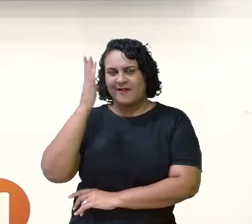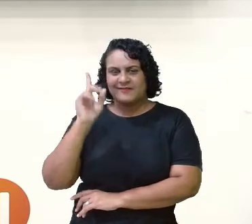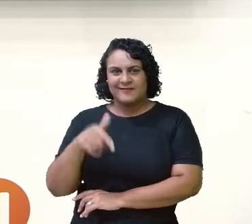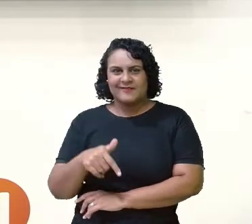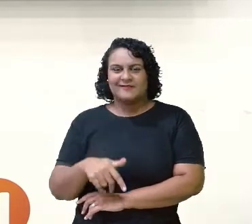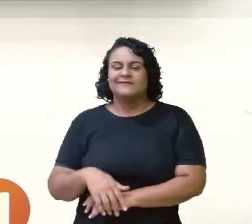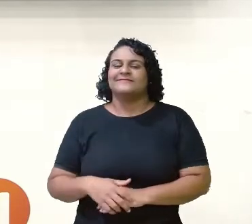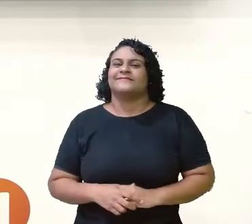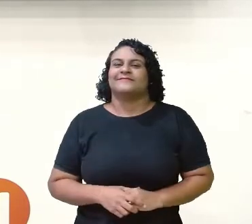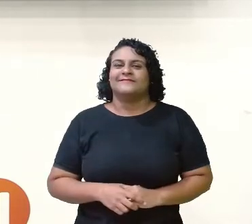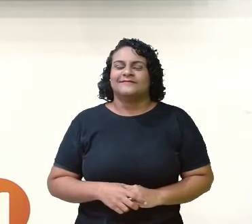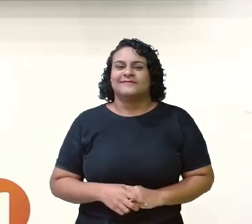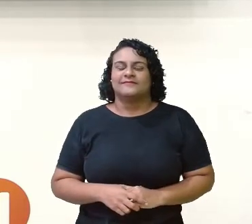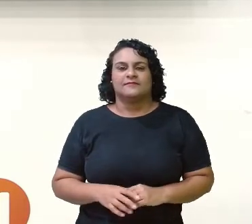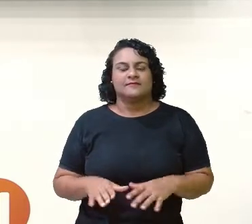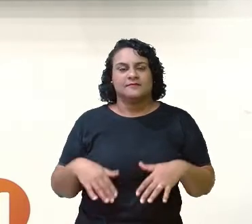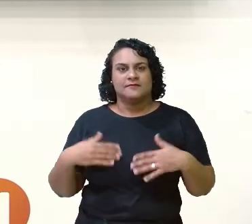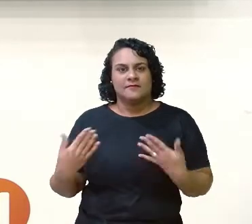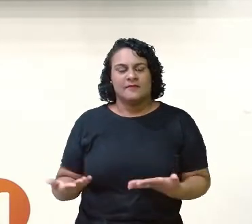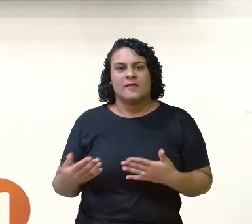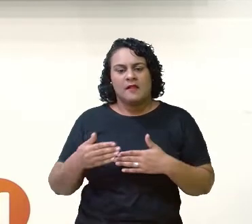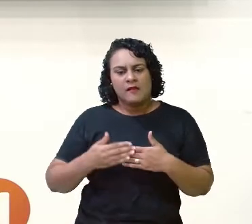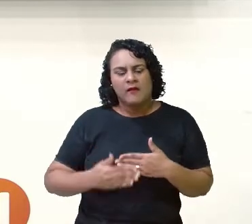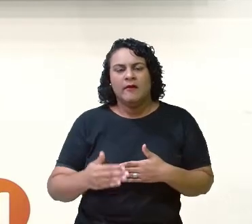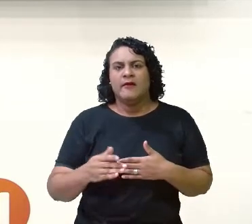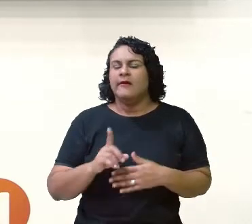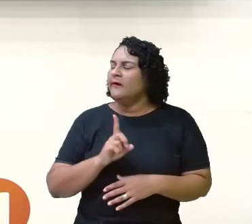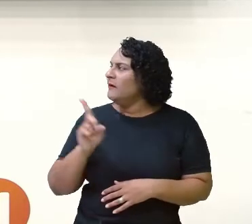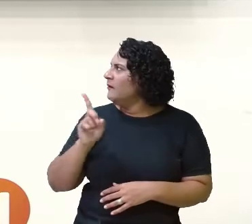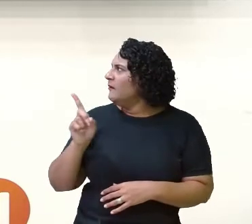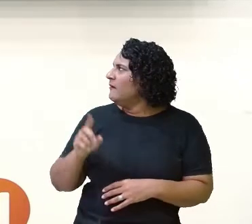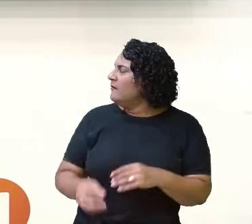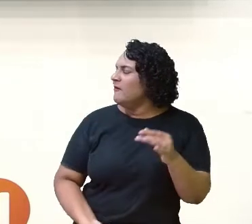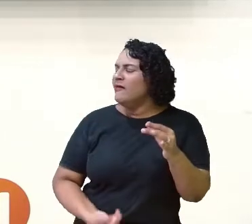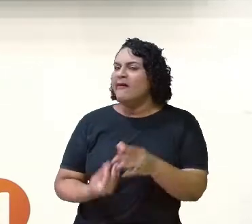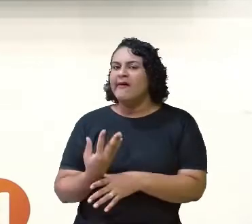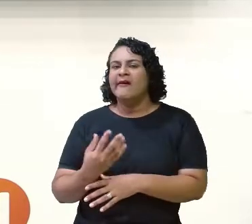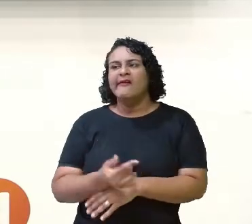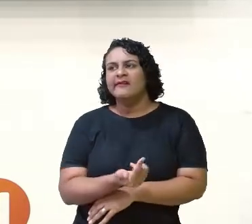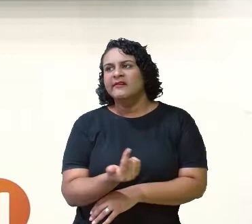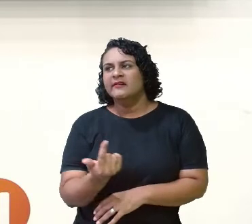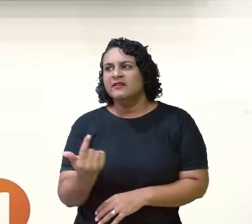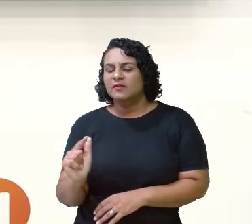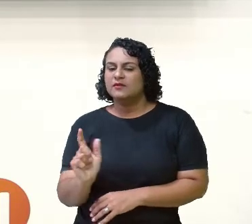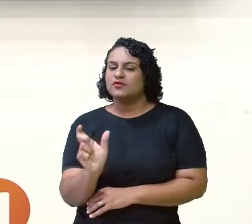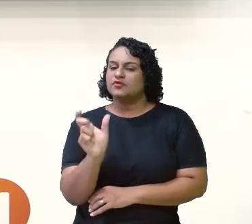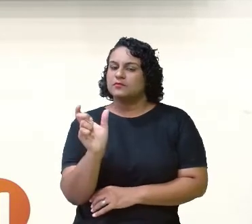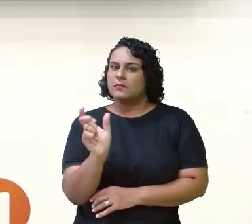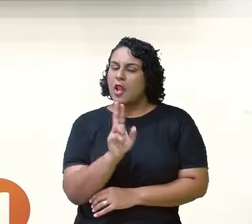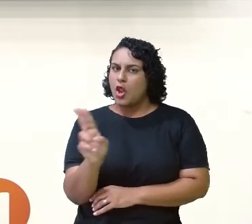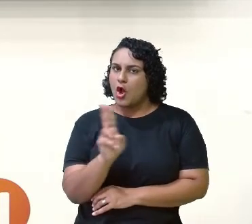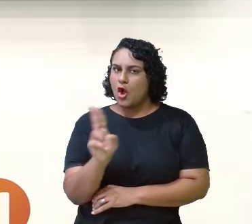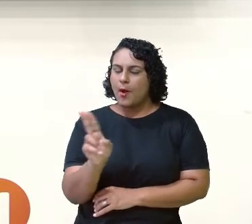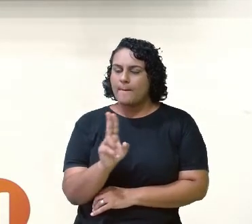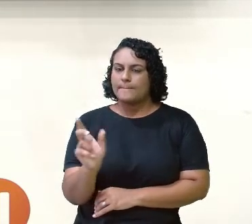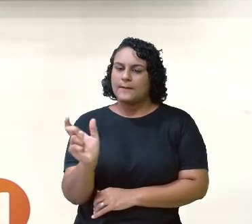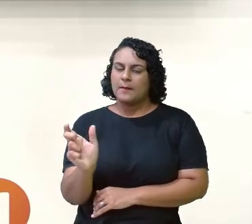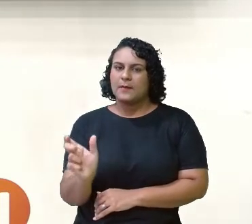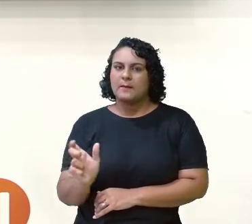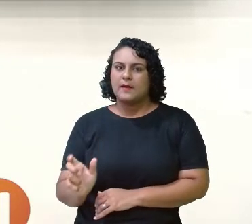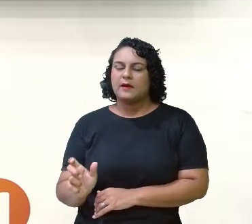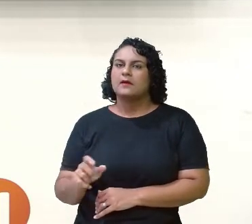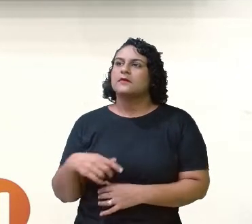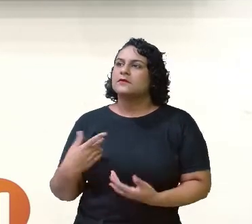Muito tranquilinho. E a partir daí foram criadas outras nomenclaturas, tá? A partir